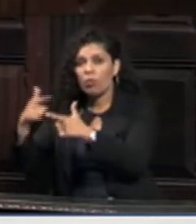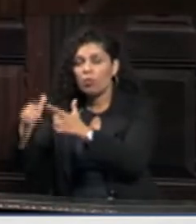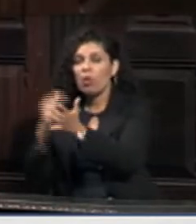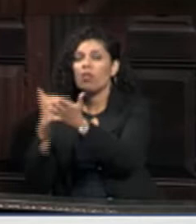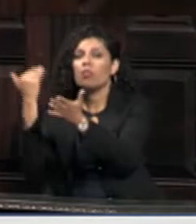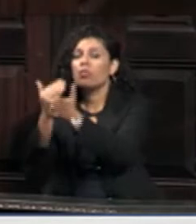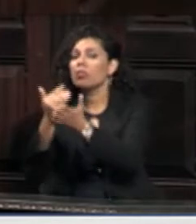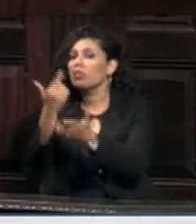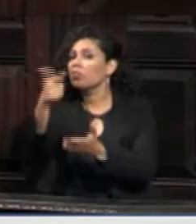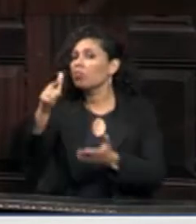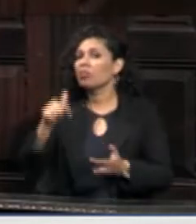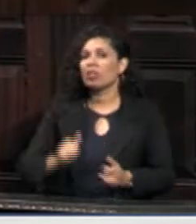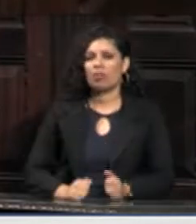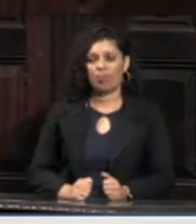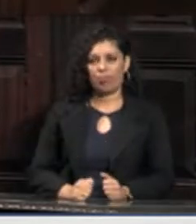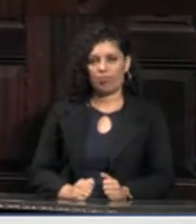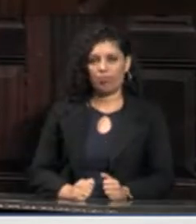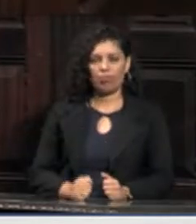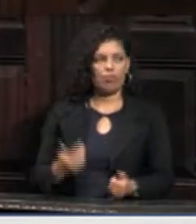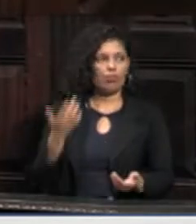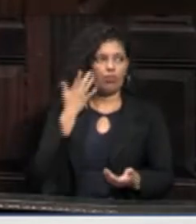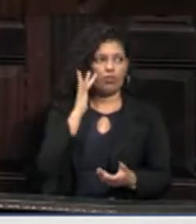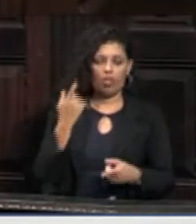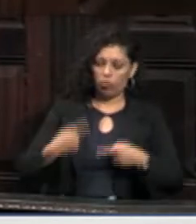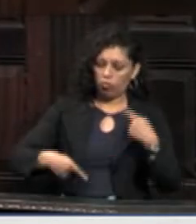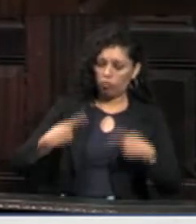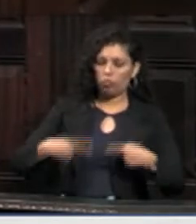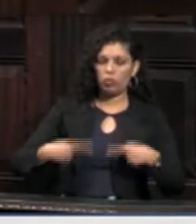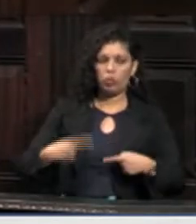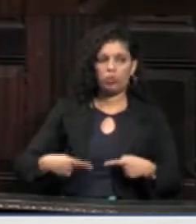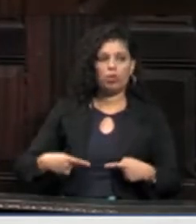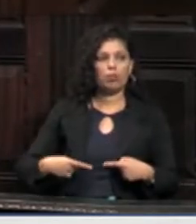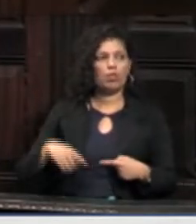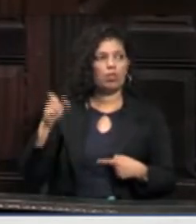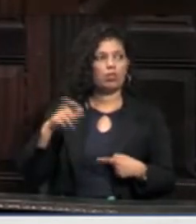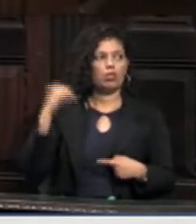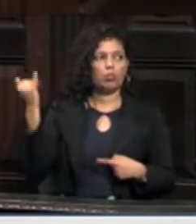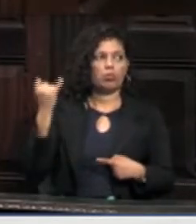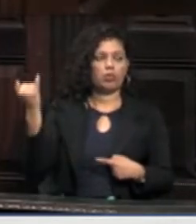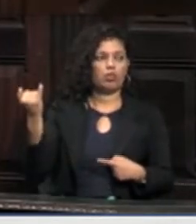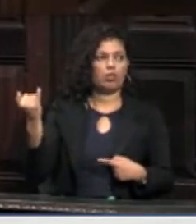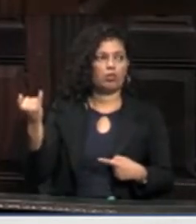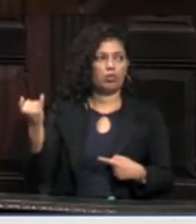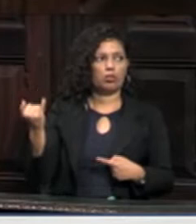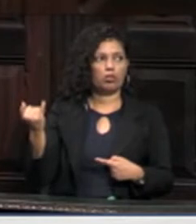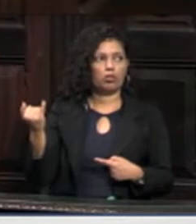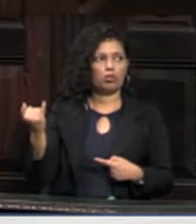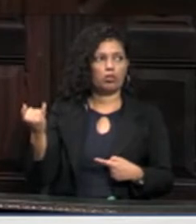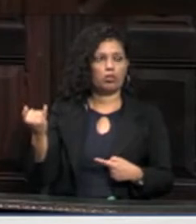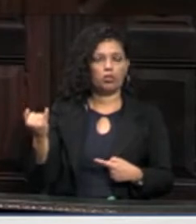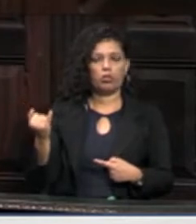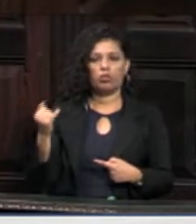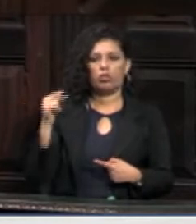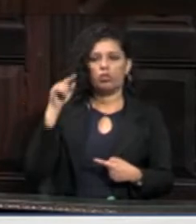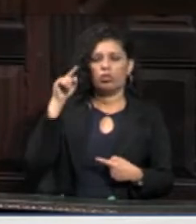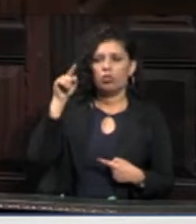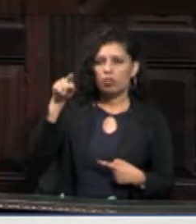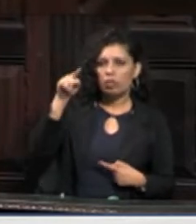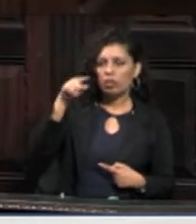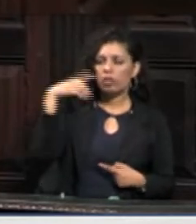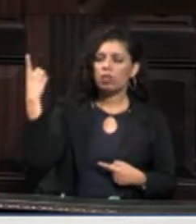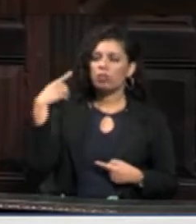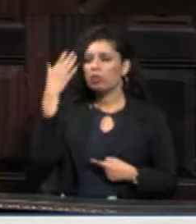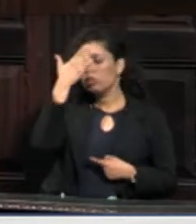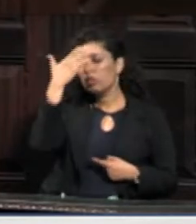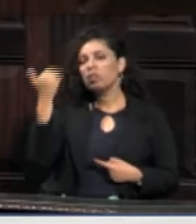debate, e o candidato Eduardo Paes já se posicionou, porque ele também reconhece essa